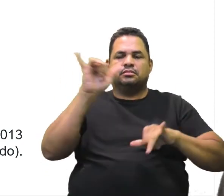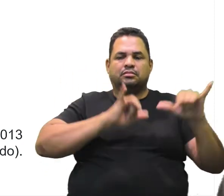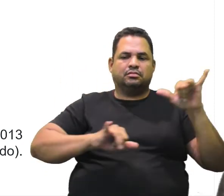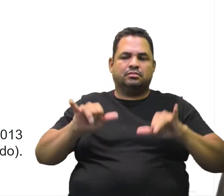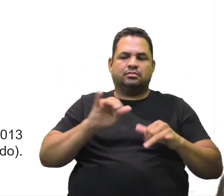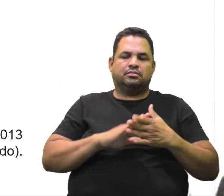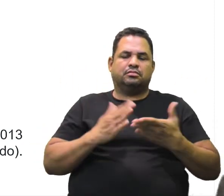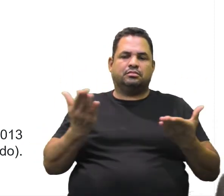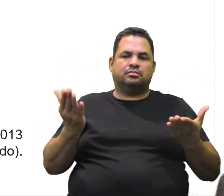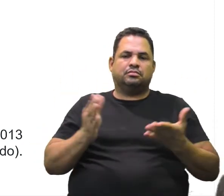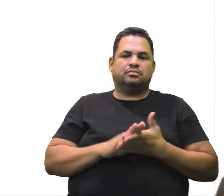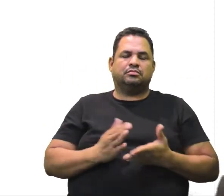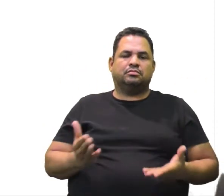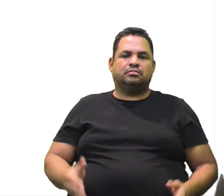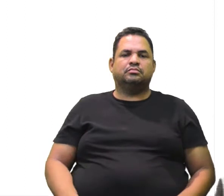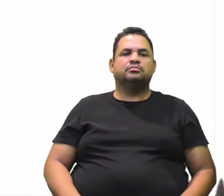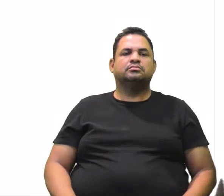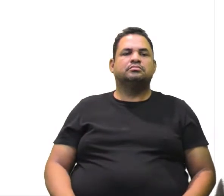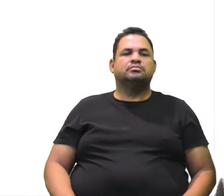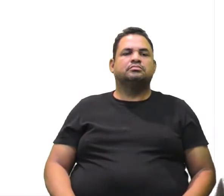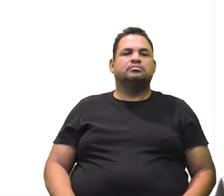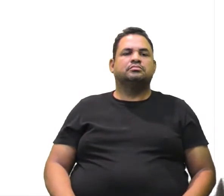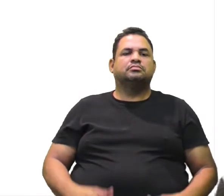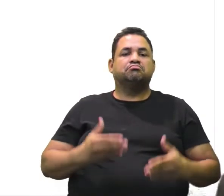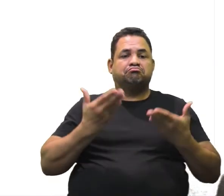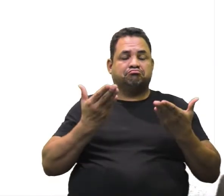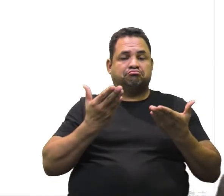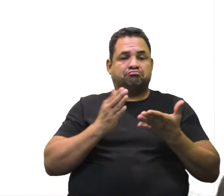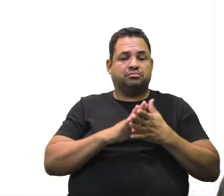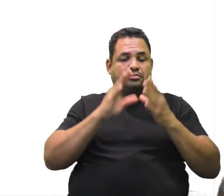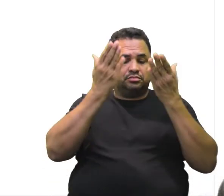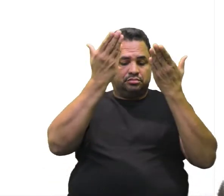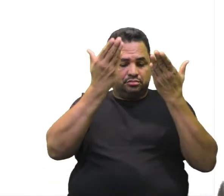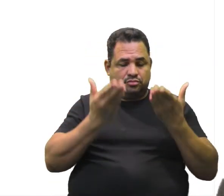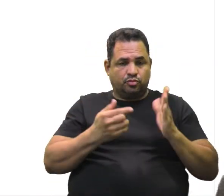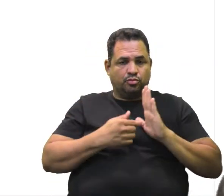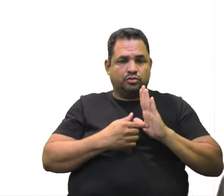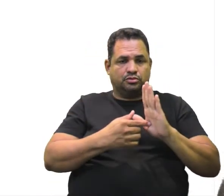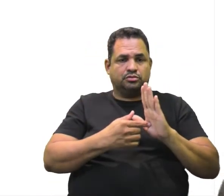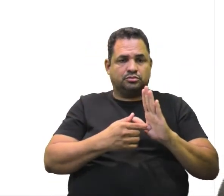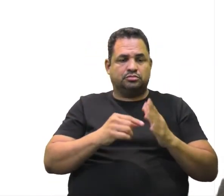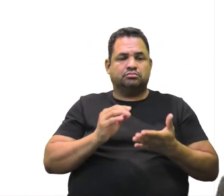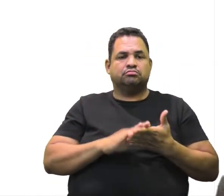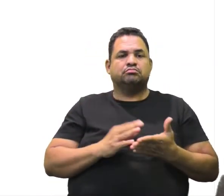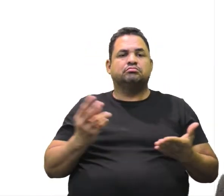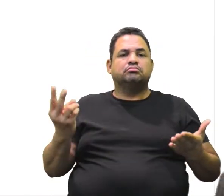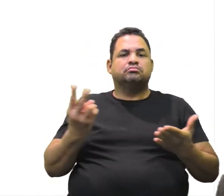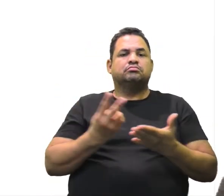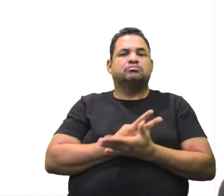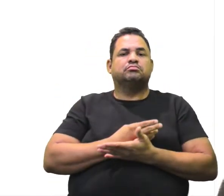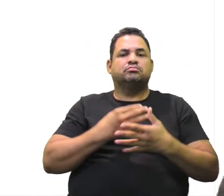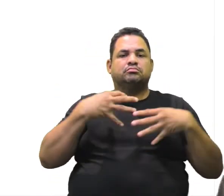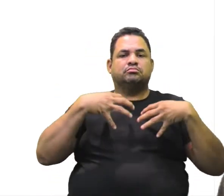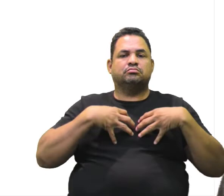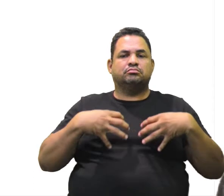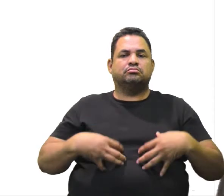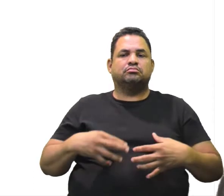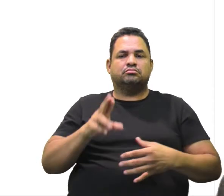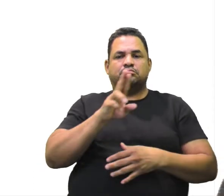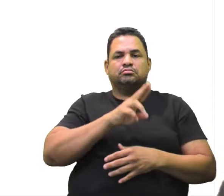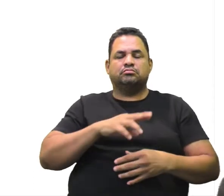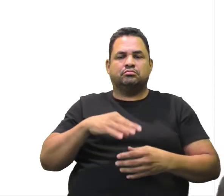química. E aí vamos agora ao que interessa. Na situação descrita, o